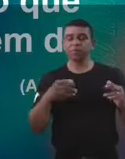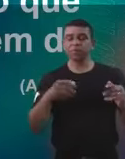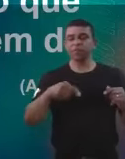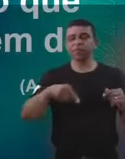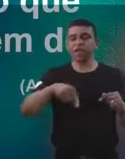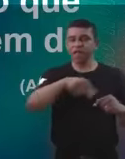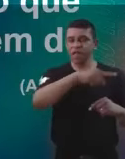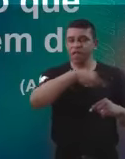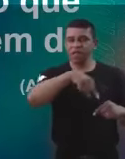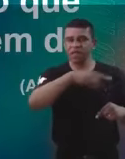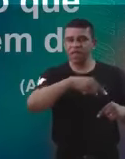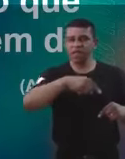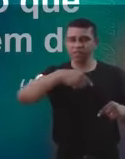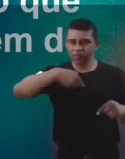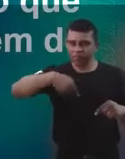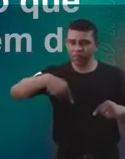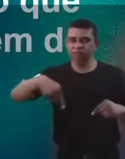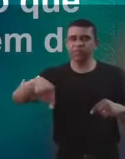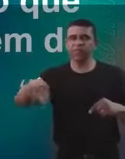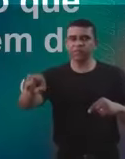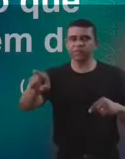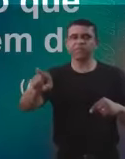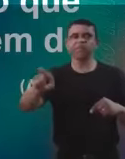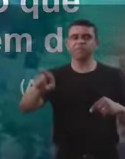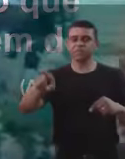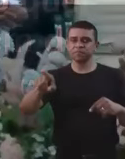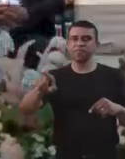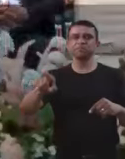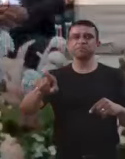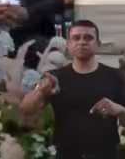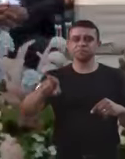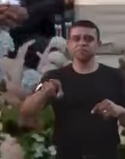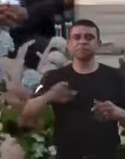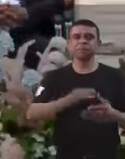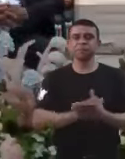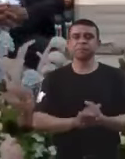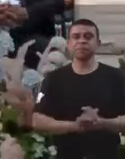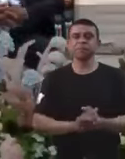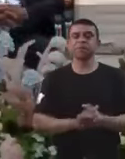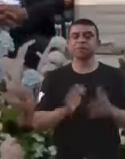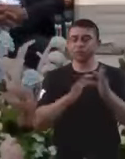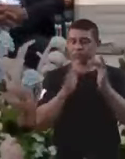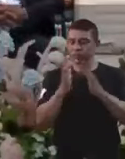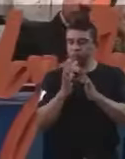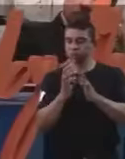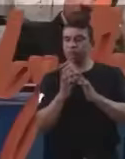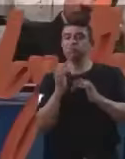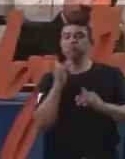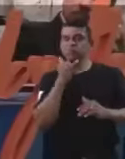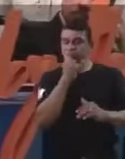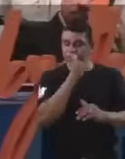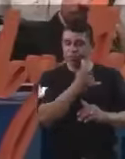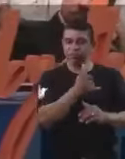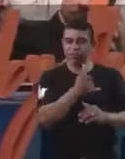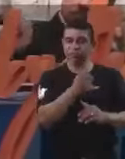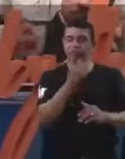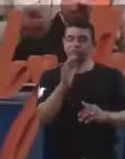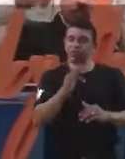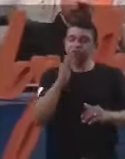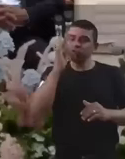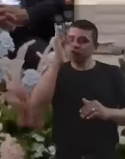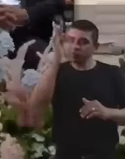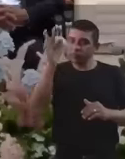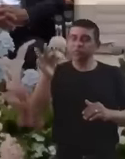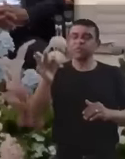não é possibilidade, é vão fazer. Jesus está dizendo aos discípulos que vai chegar esse período. Quando